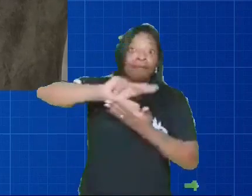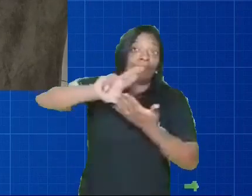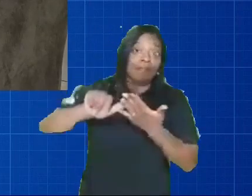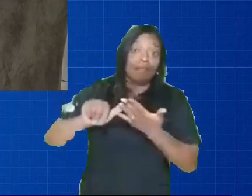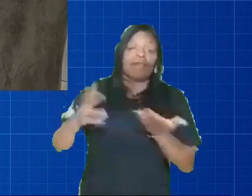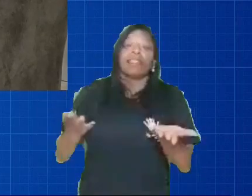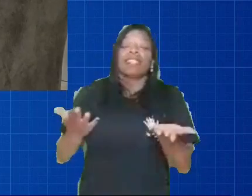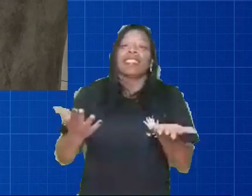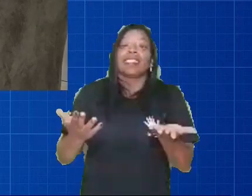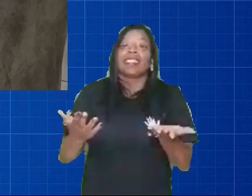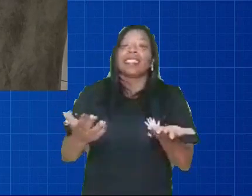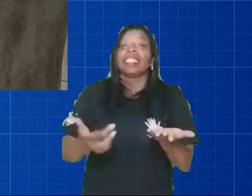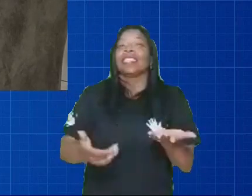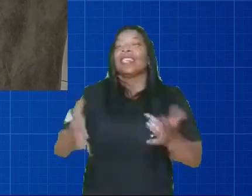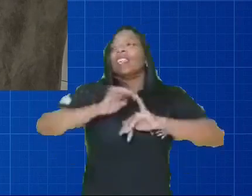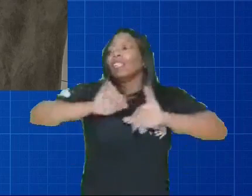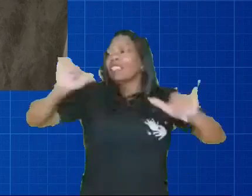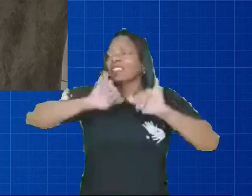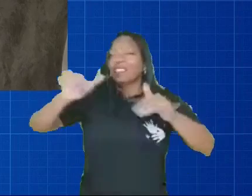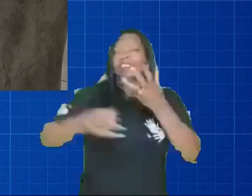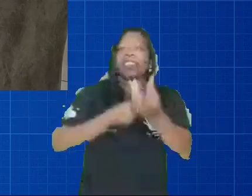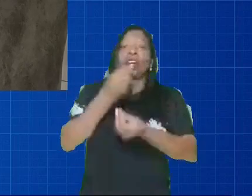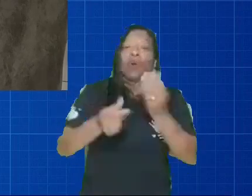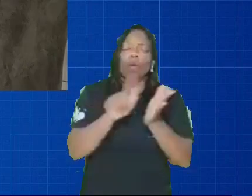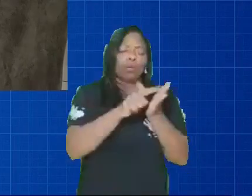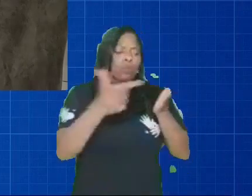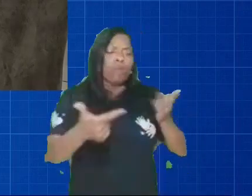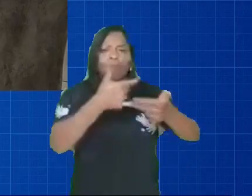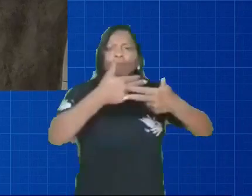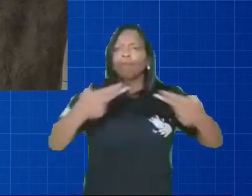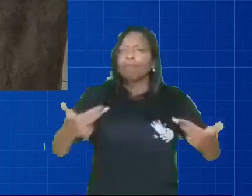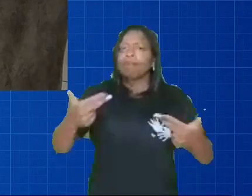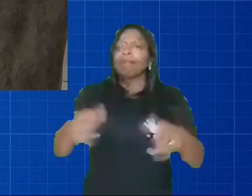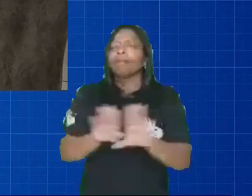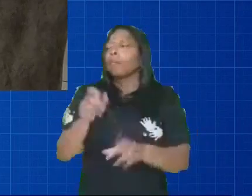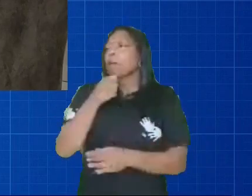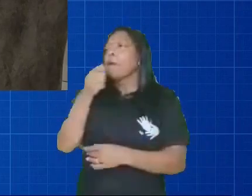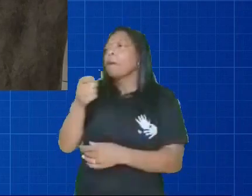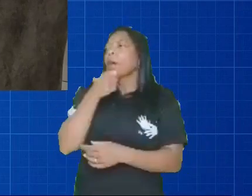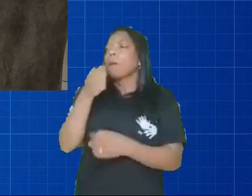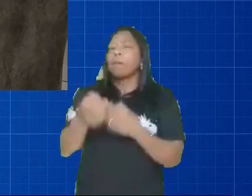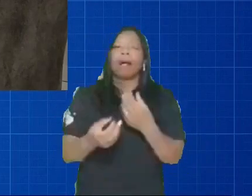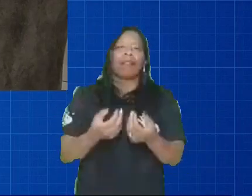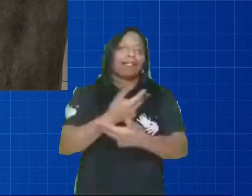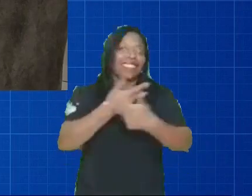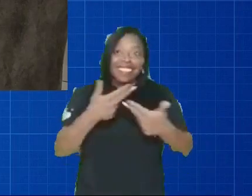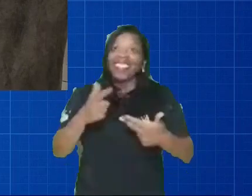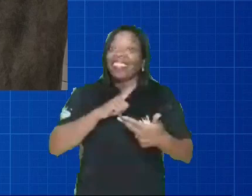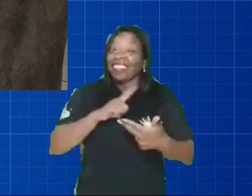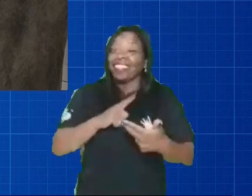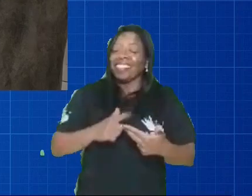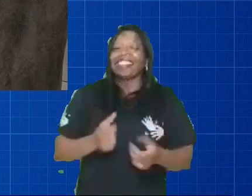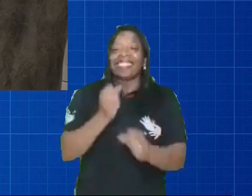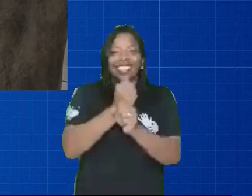campanhas, falarem da prefeitura, falarem do jornal, dar depoimento, né? Uma das ações que a gente realizou esse ano, que foi